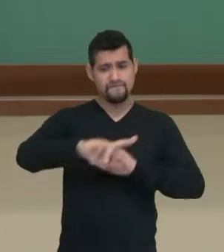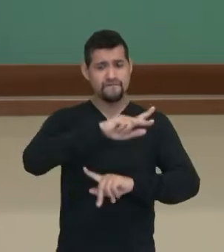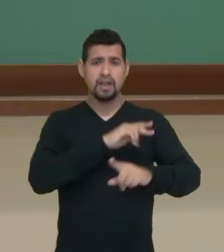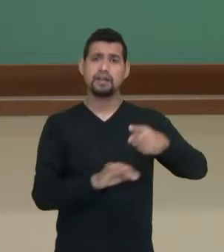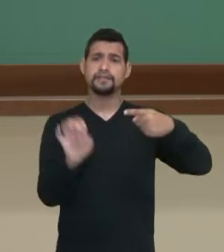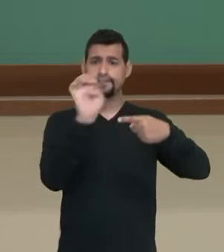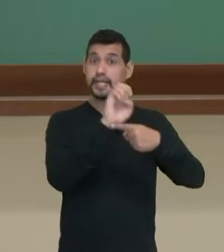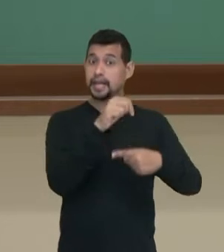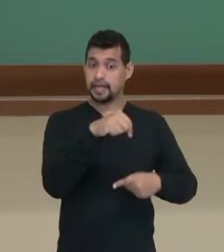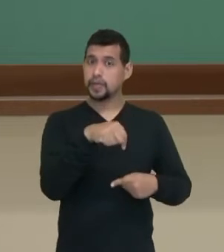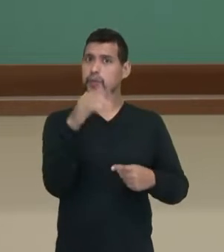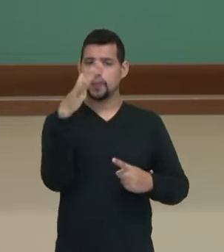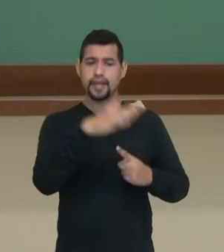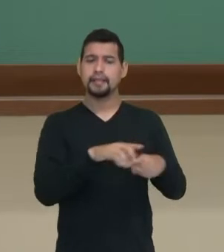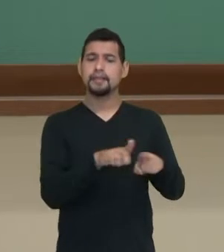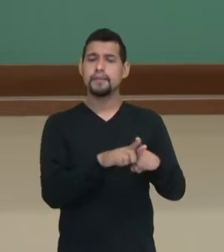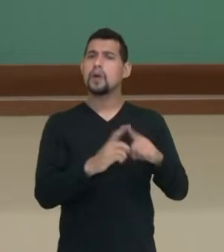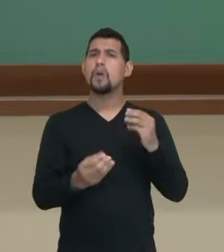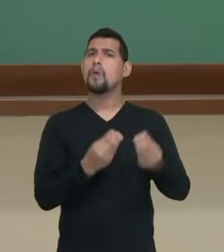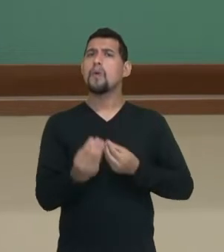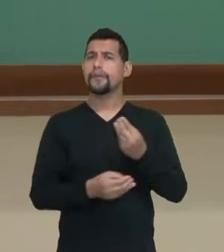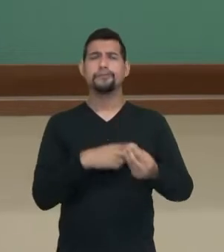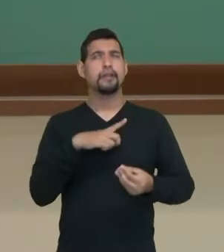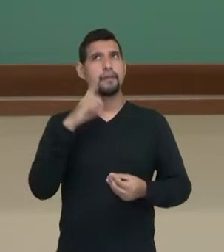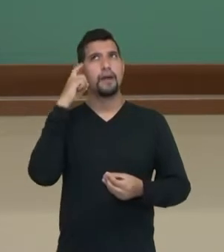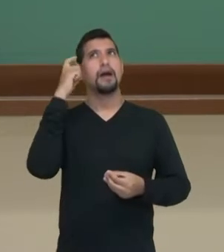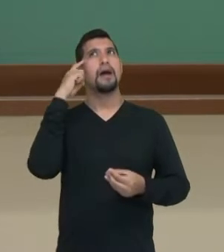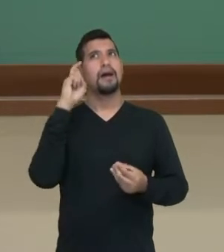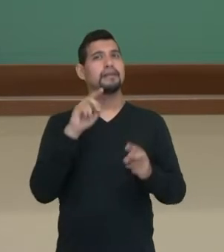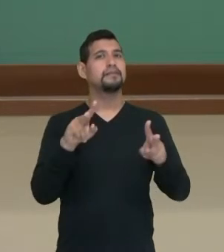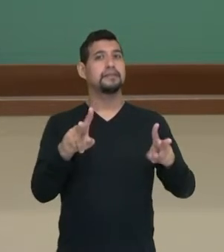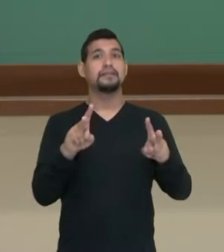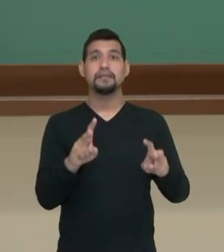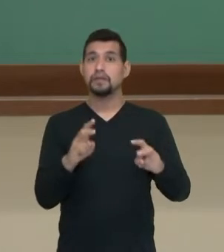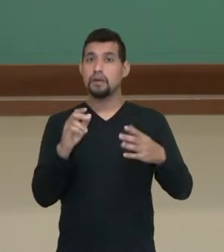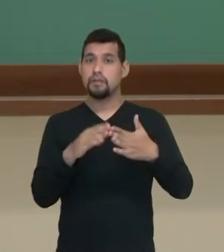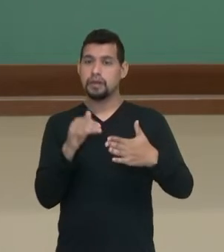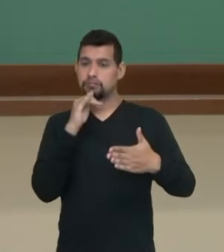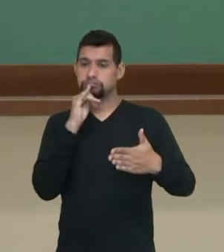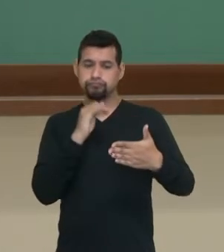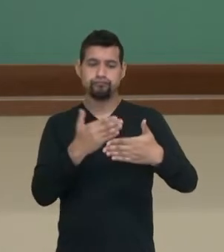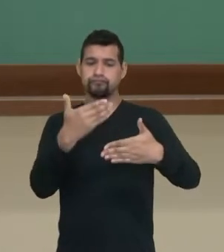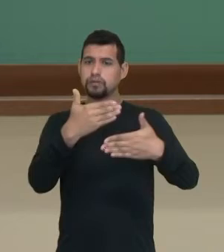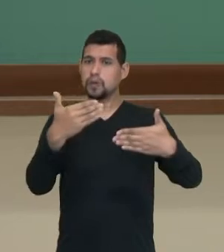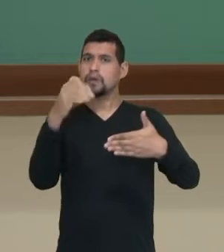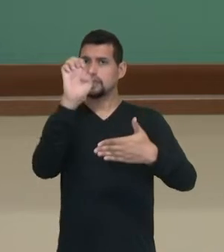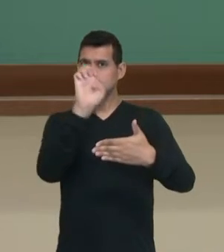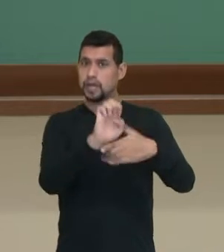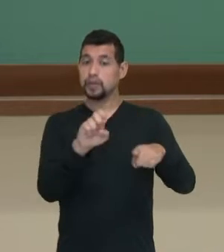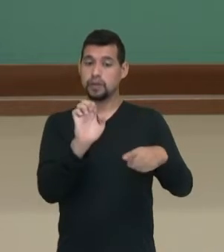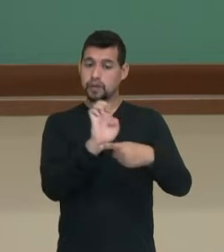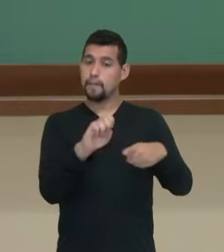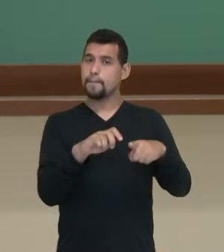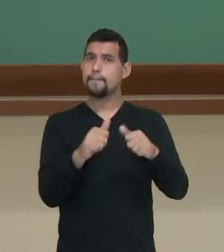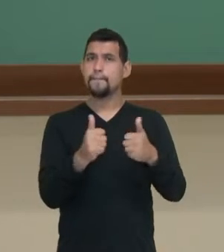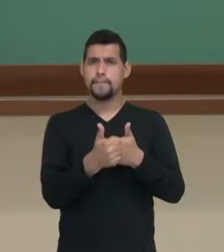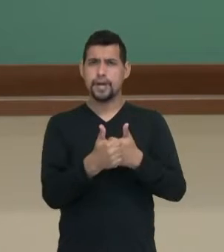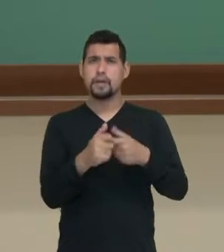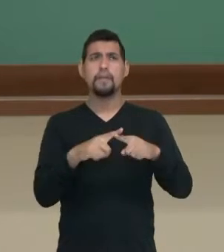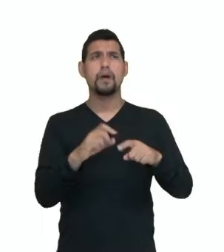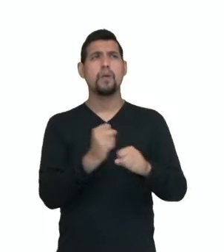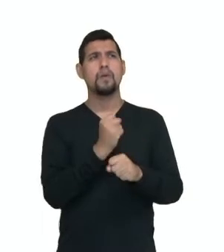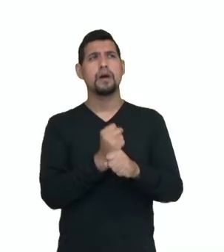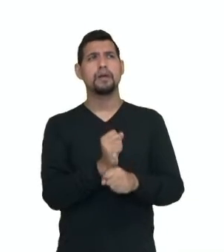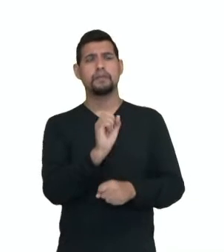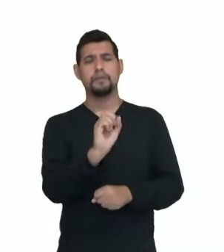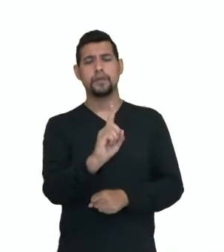estado do Paraná, justamente já dando uma concepção mais das suas fronteiras atuais. Em 1811, houve